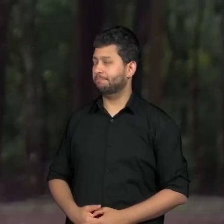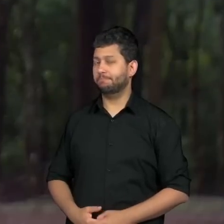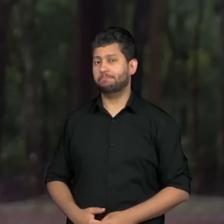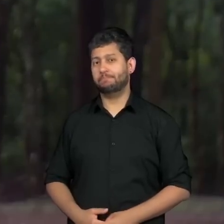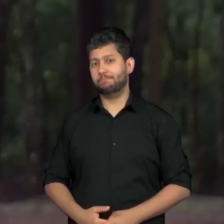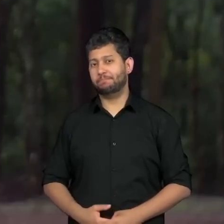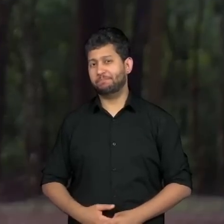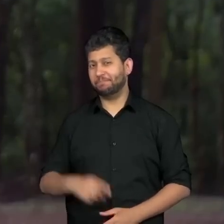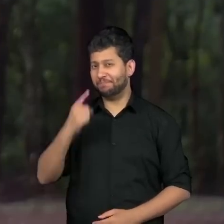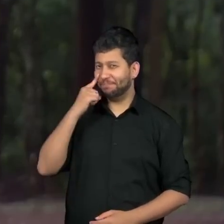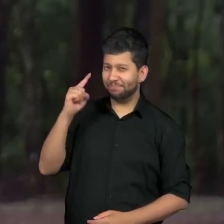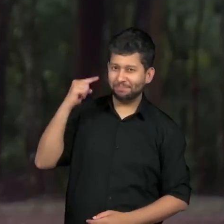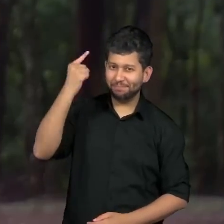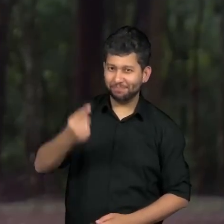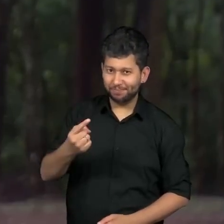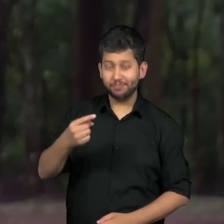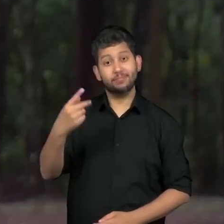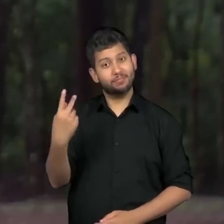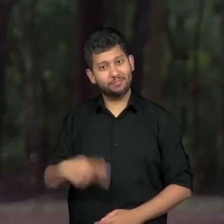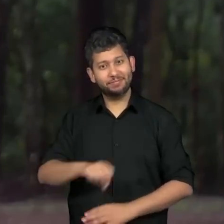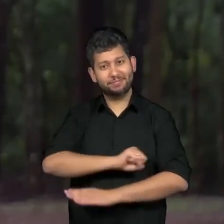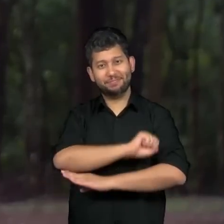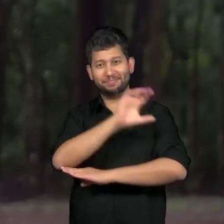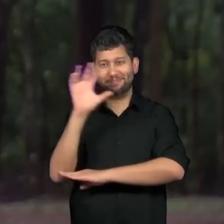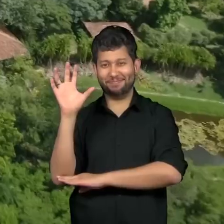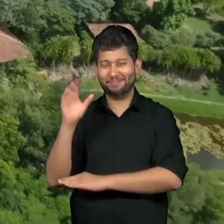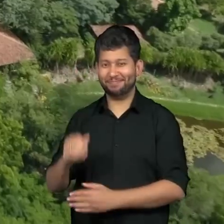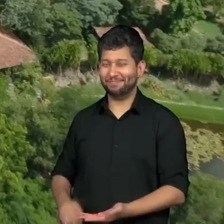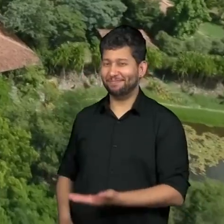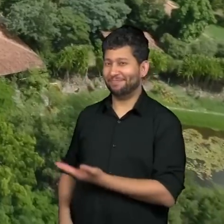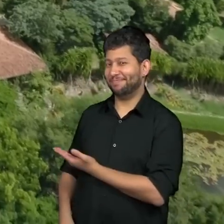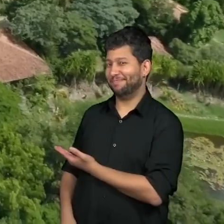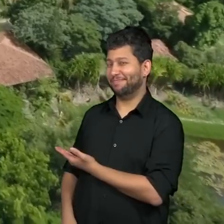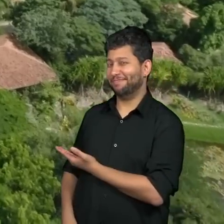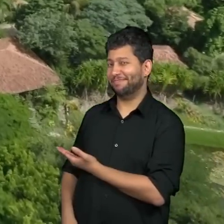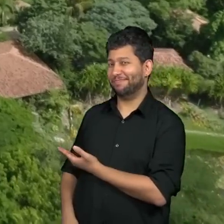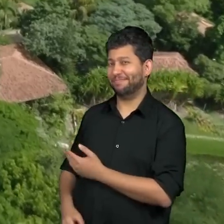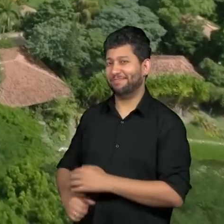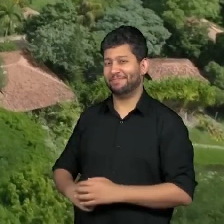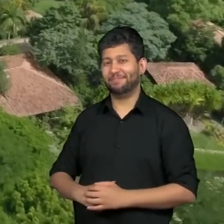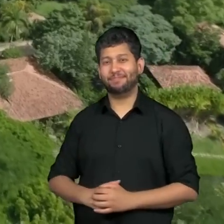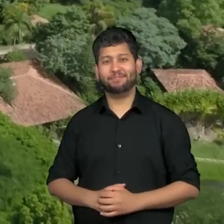E veja a seguir, aqui no Repórter Eco.